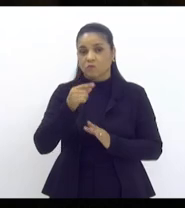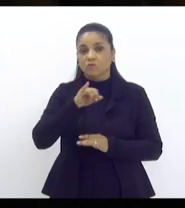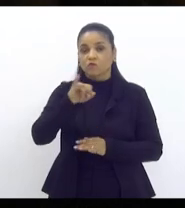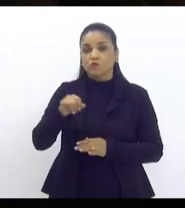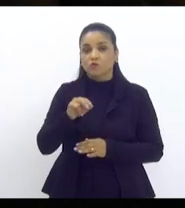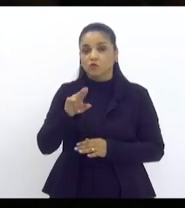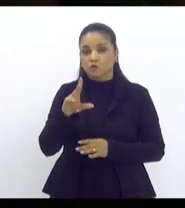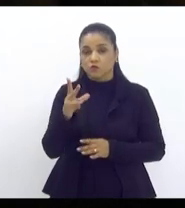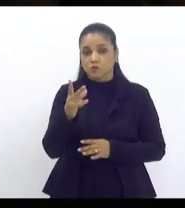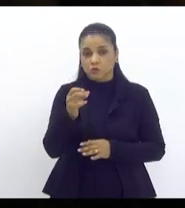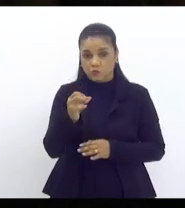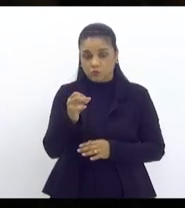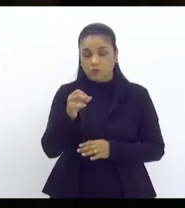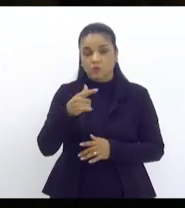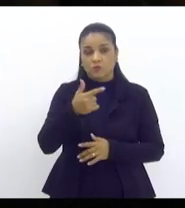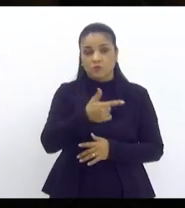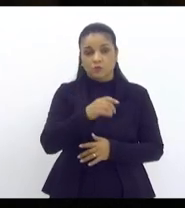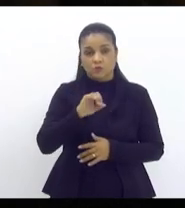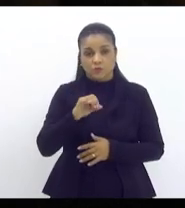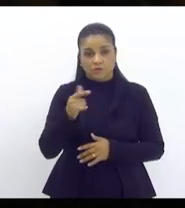de julho de 2022,